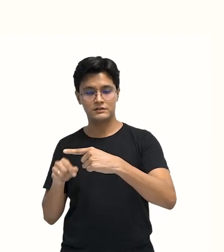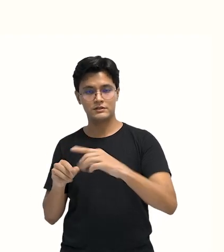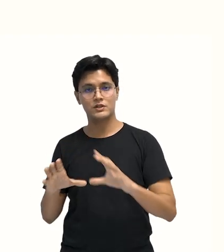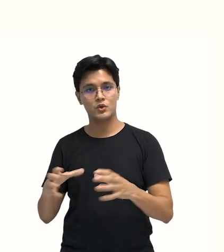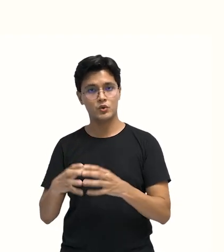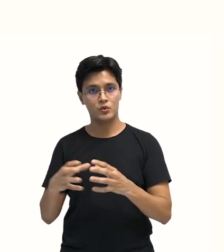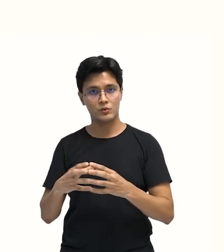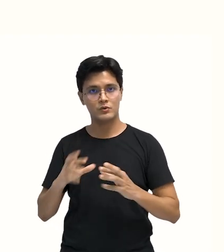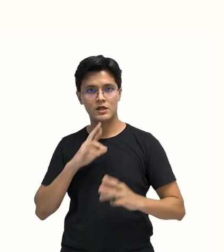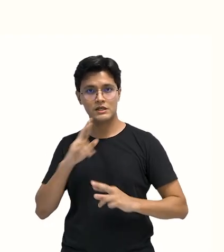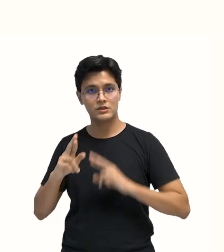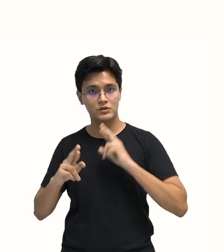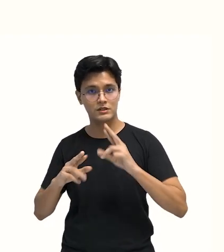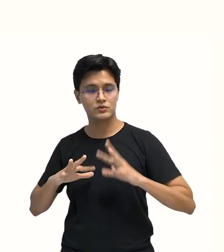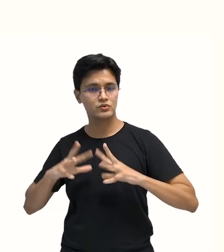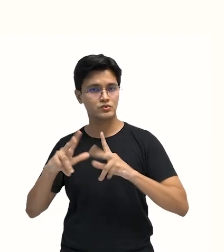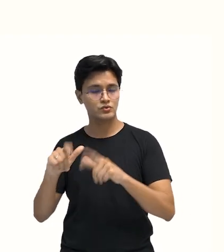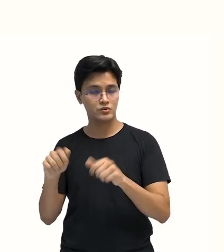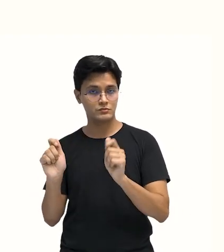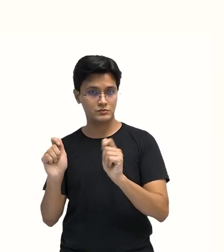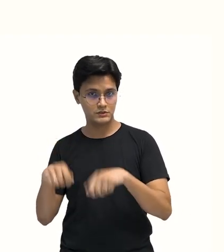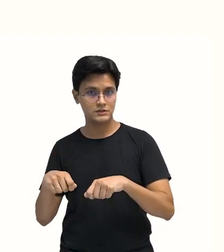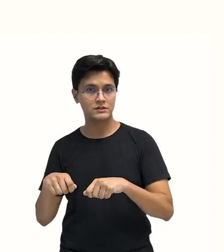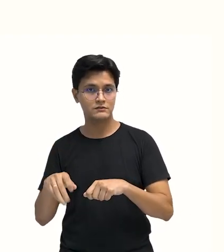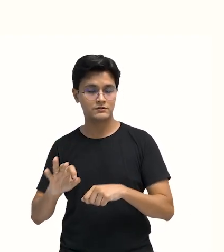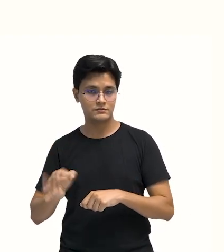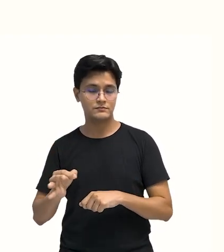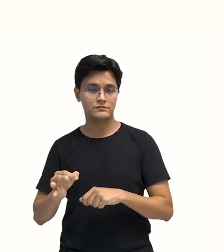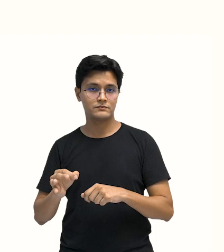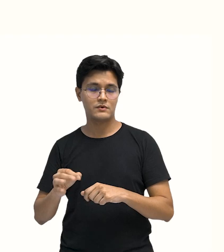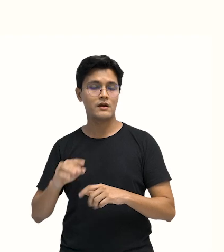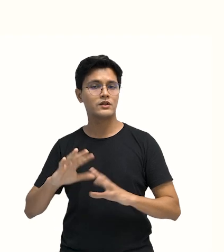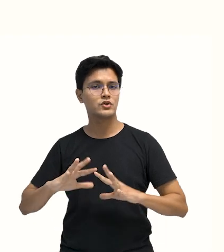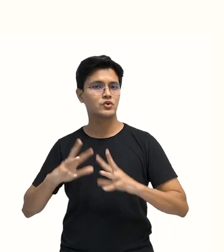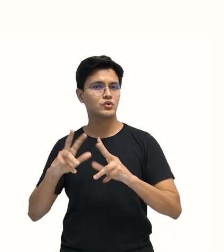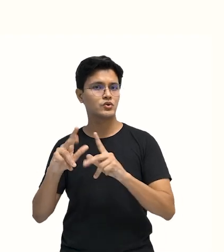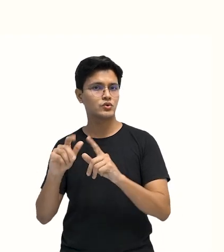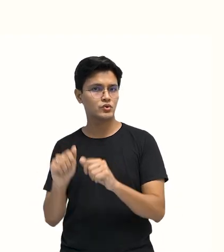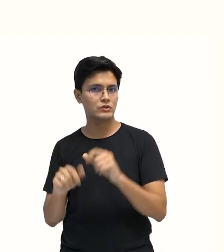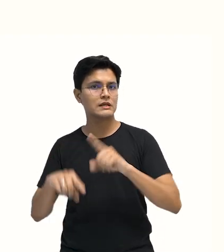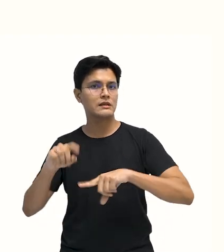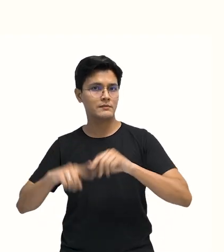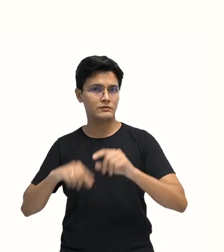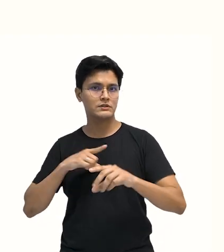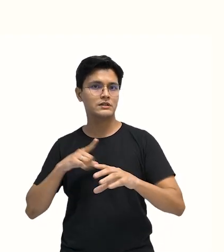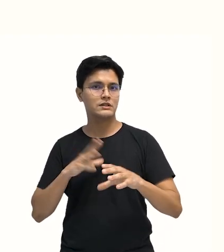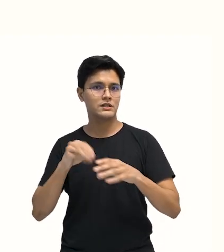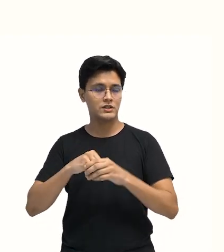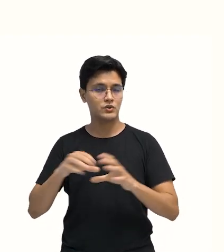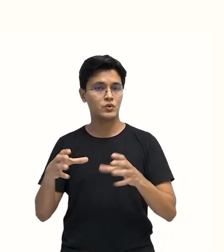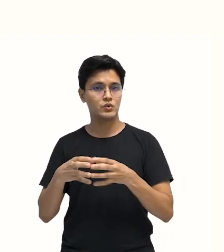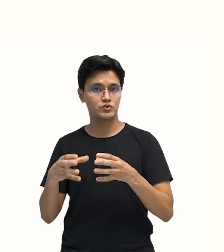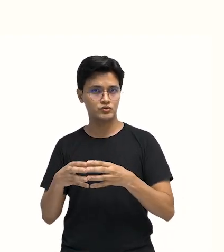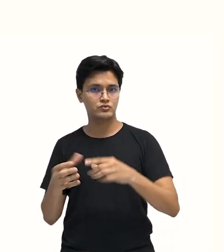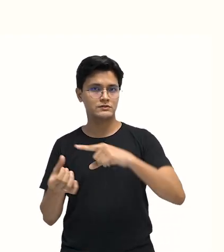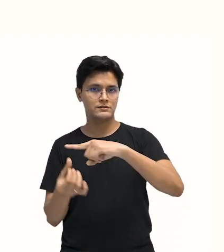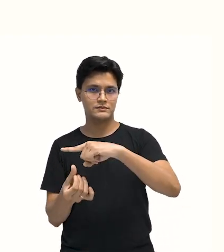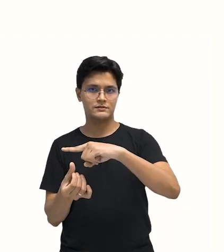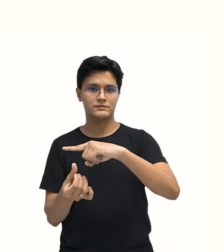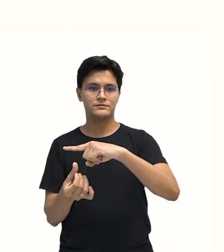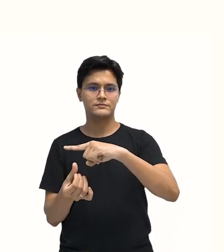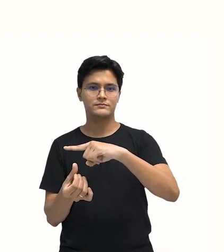espaço amostral. O espaço amostral é o total que eu tenho, é o total de elementos que eu tenho no conjunto. No caso aí, 6.